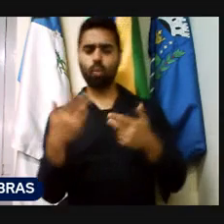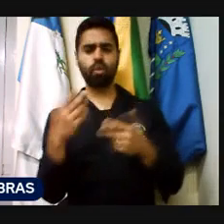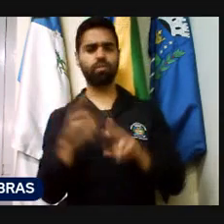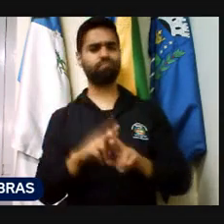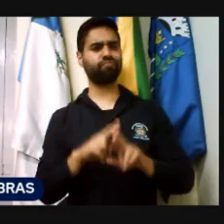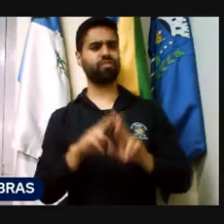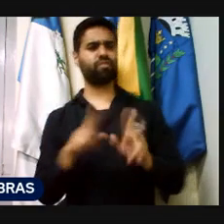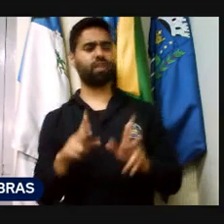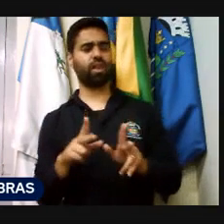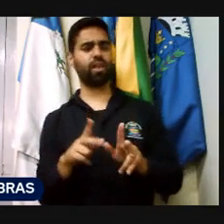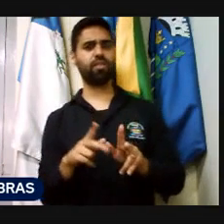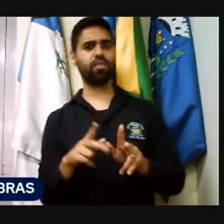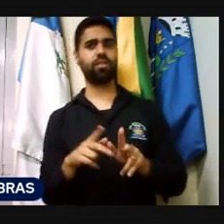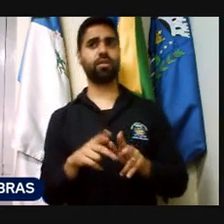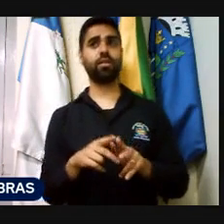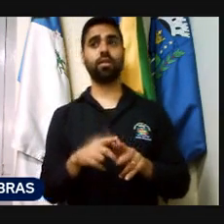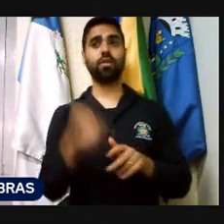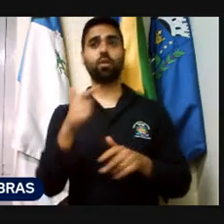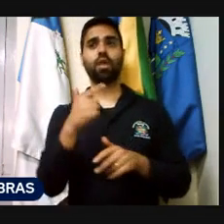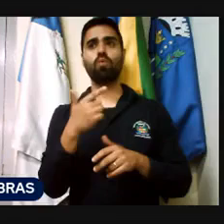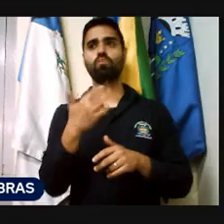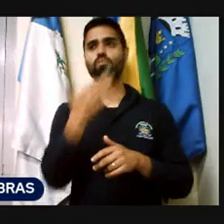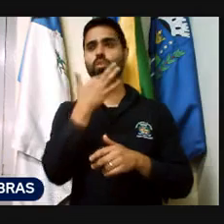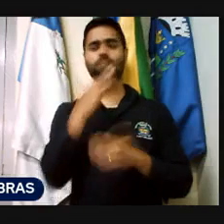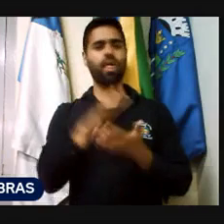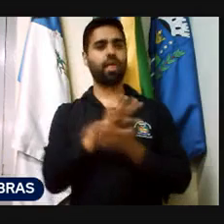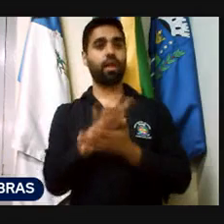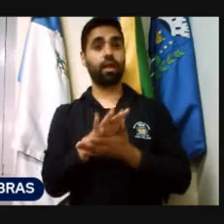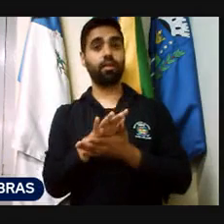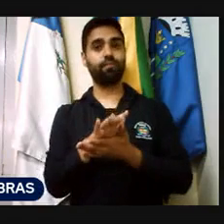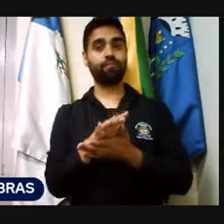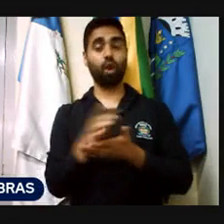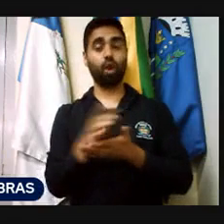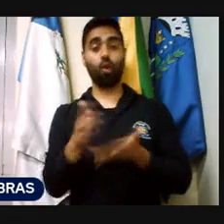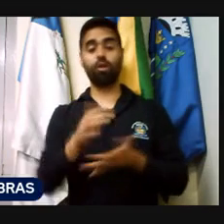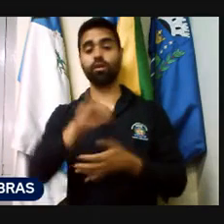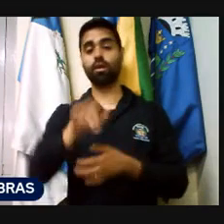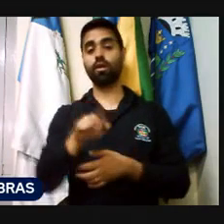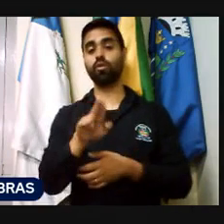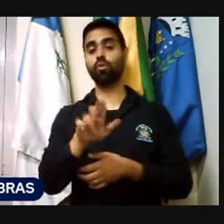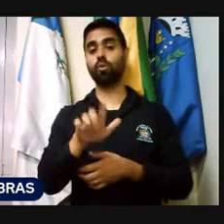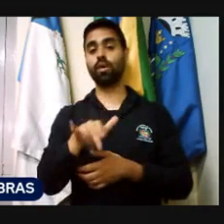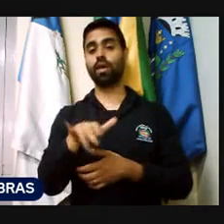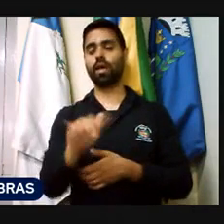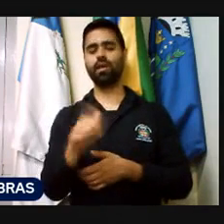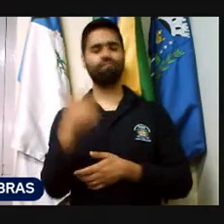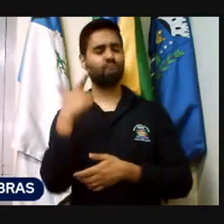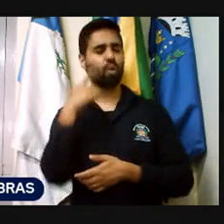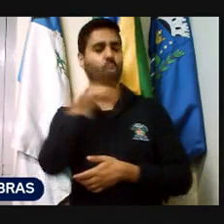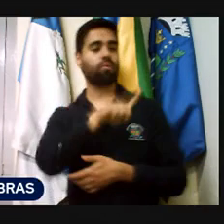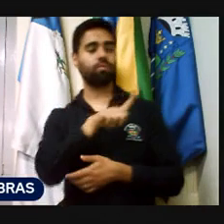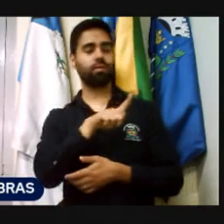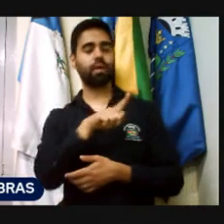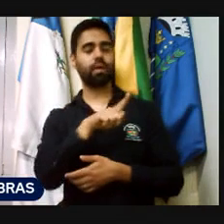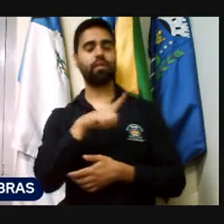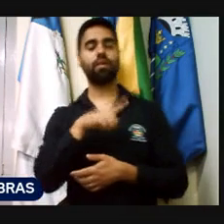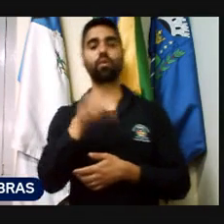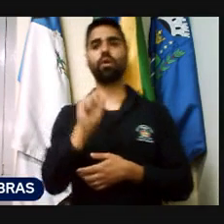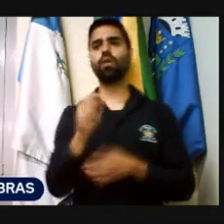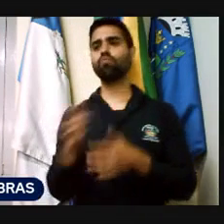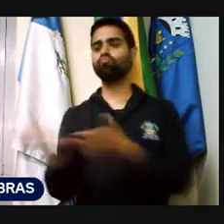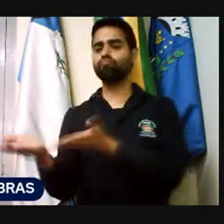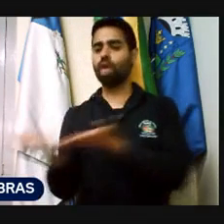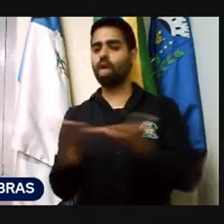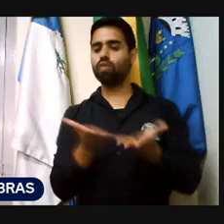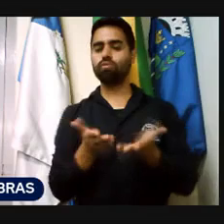tão sedentária e não tendo conhecimento a nada, Juliana, de uma forma brilhante, consegue levar todos